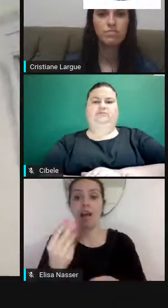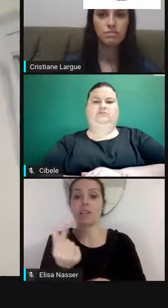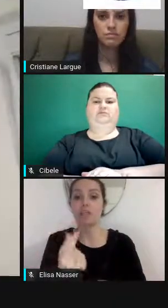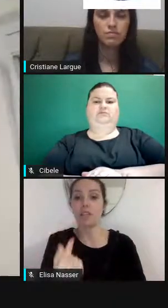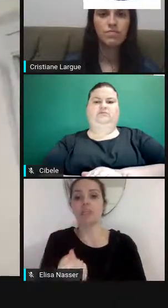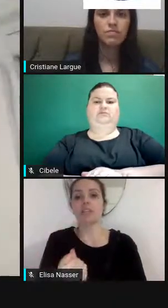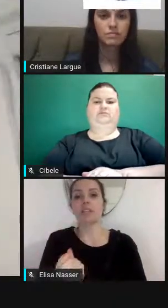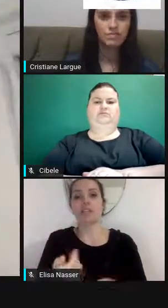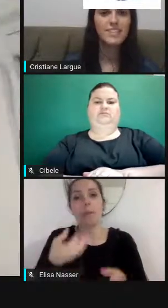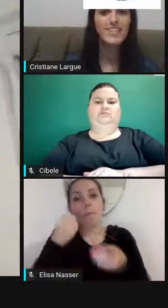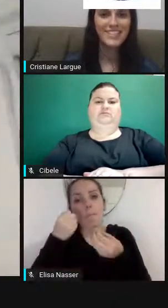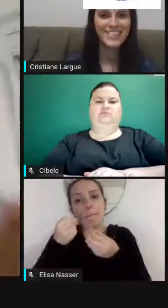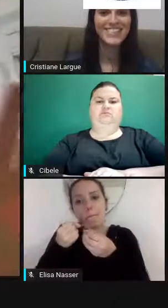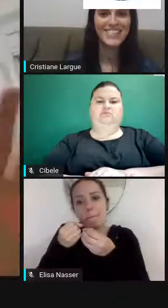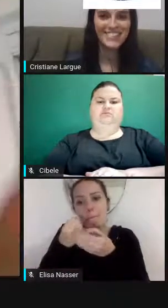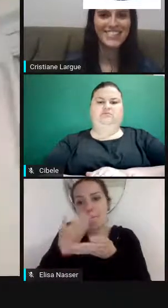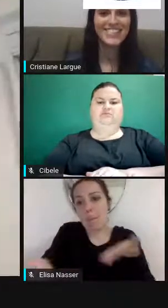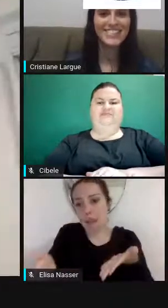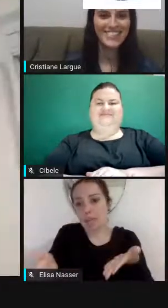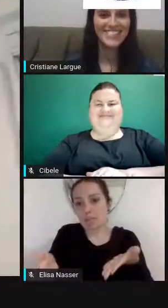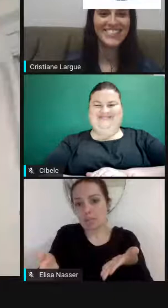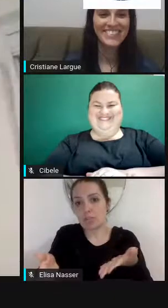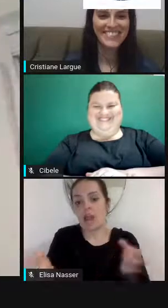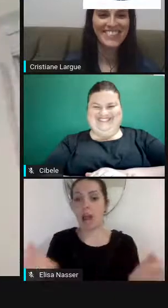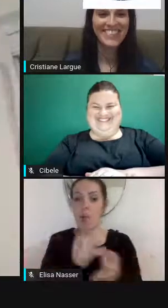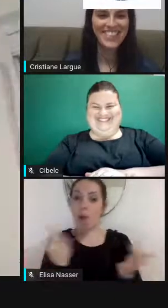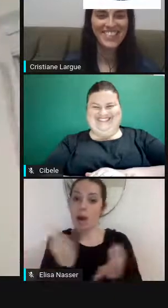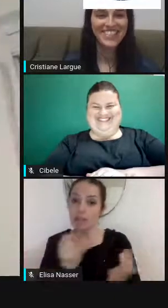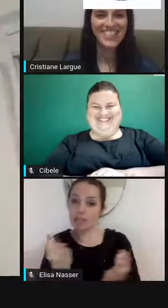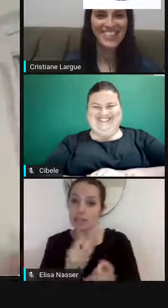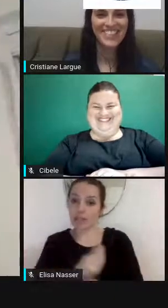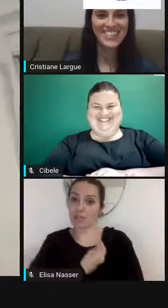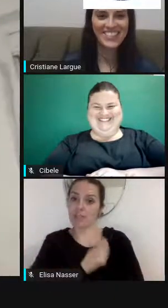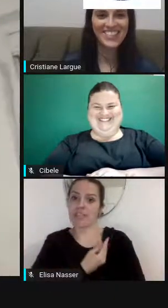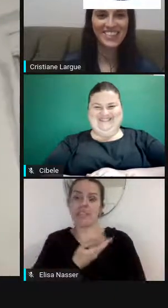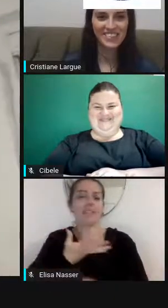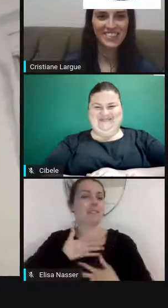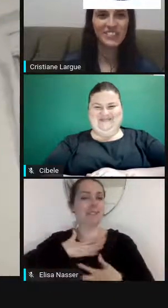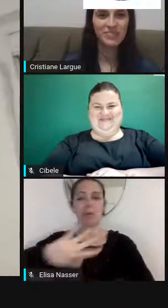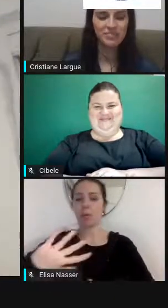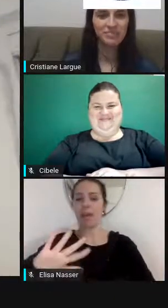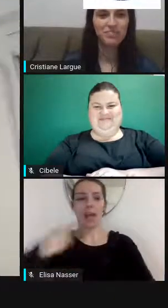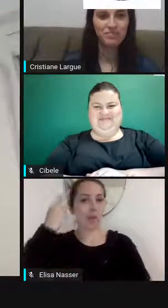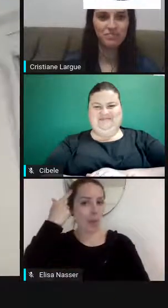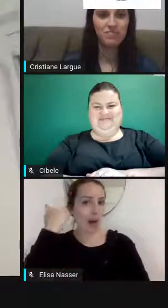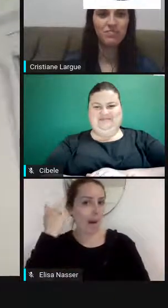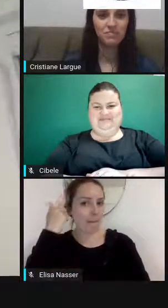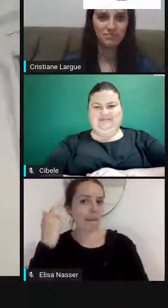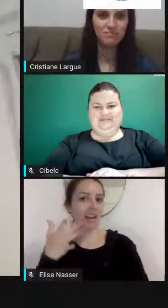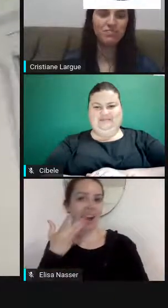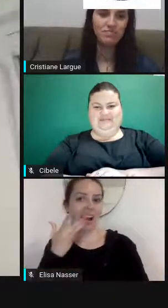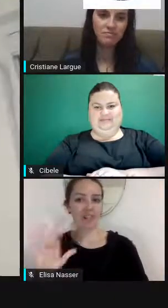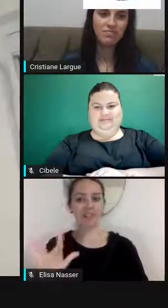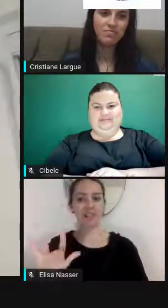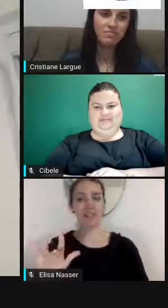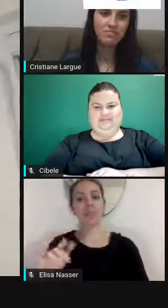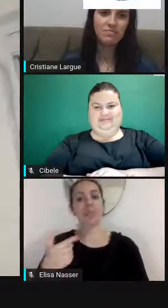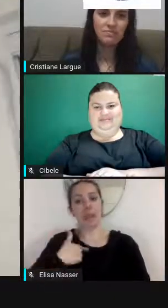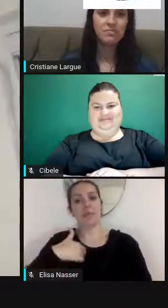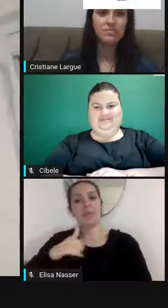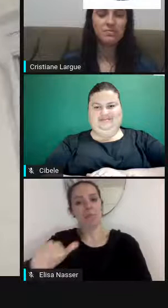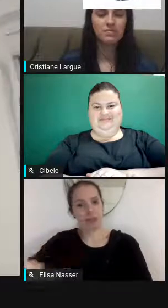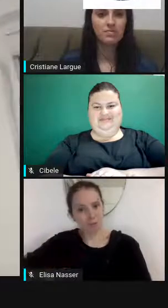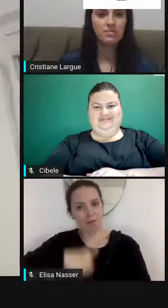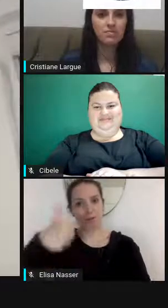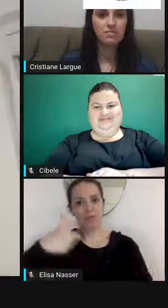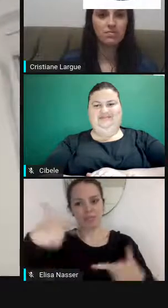e os seus cabelos brancos né Eu não quero ganhar cabelo branco por enquanto então eu preciso trabalhar assim sabe do uma maneira personalizada E